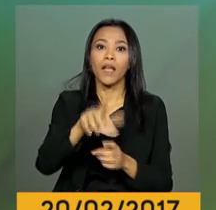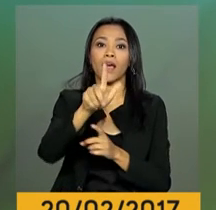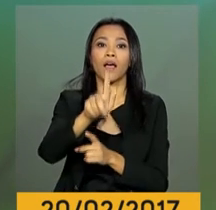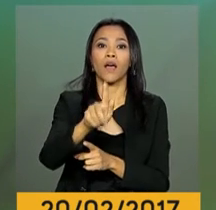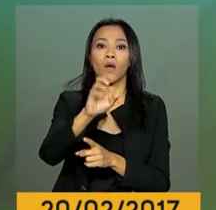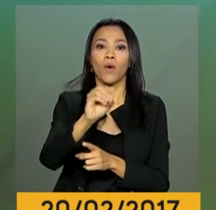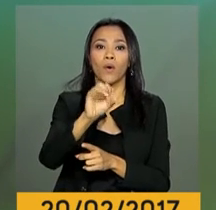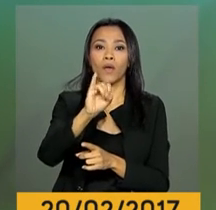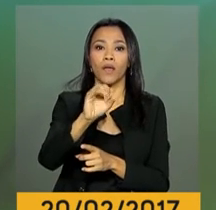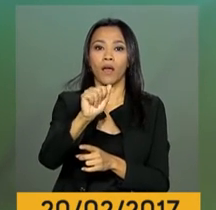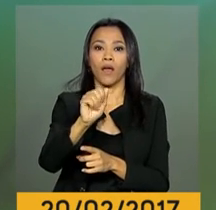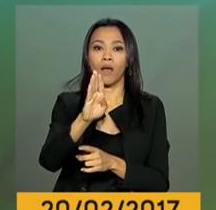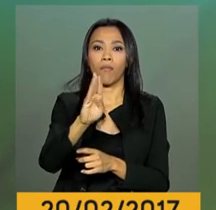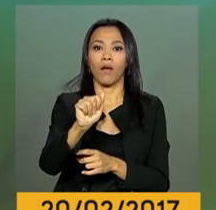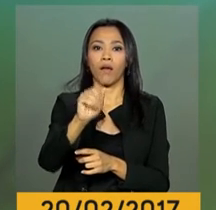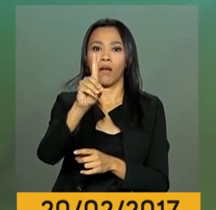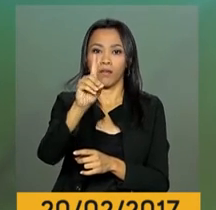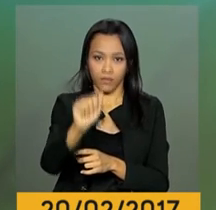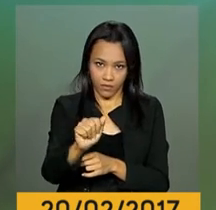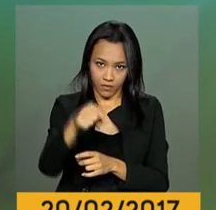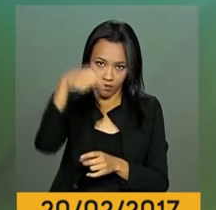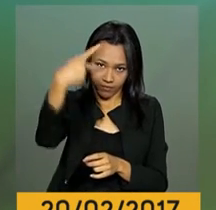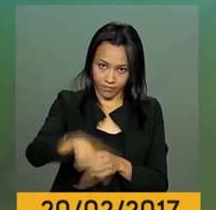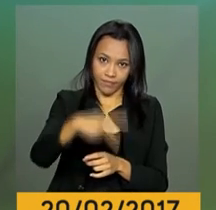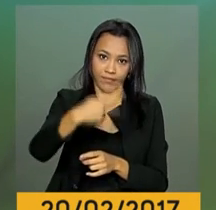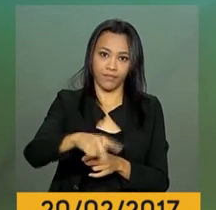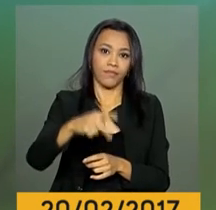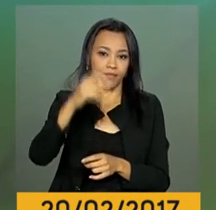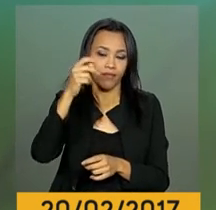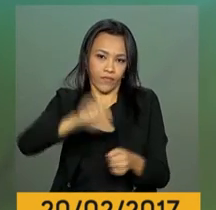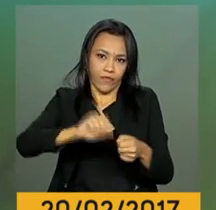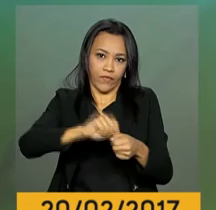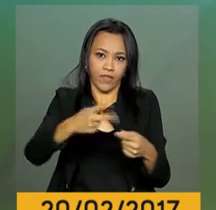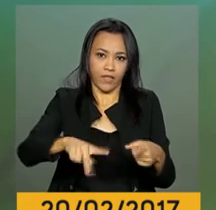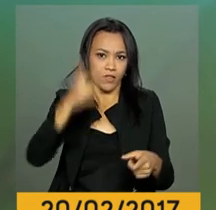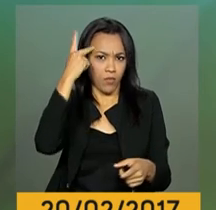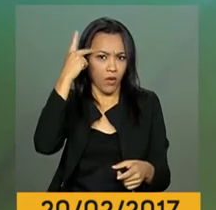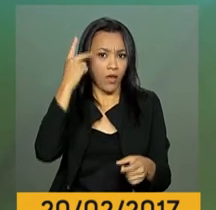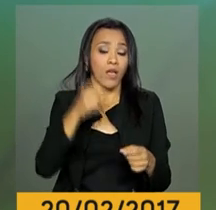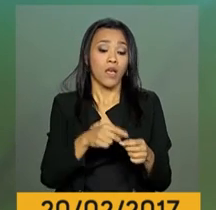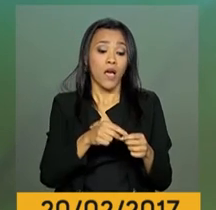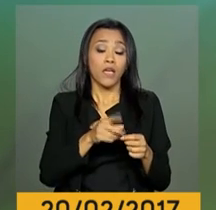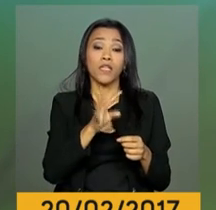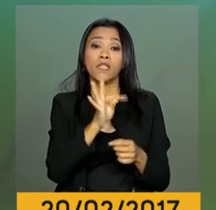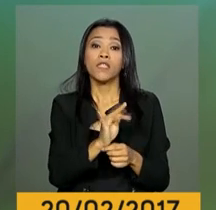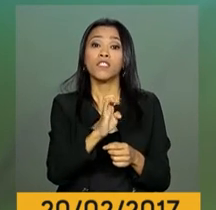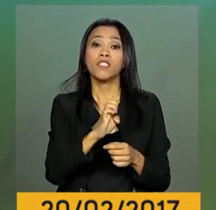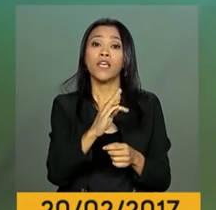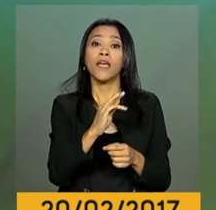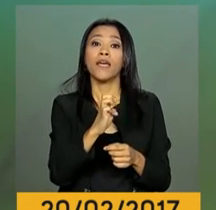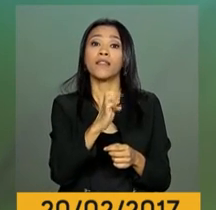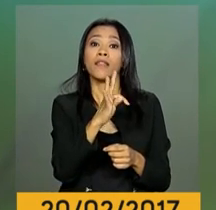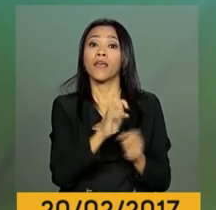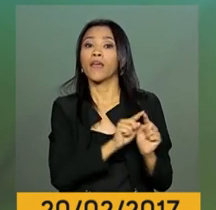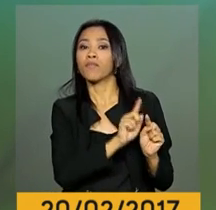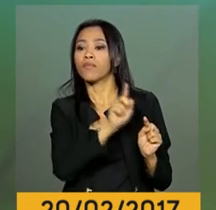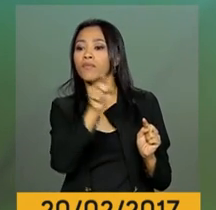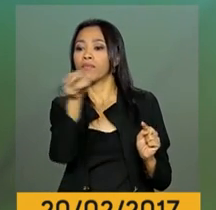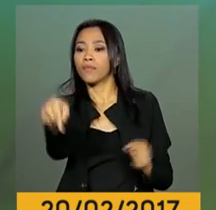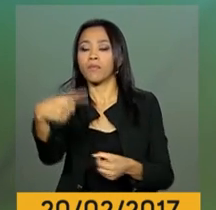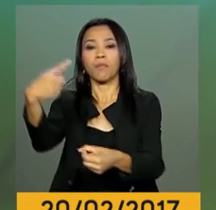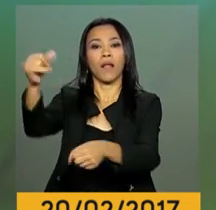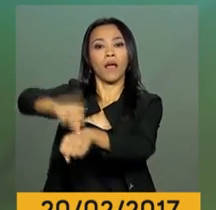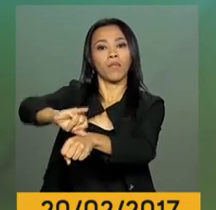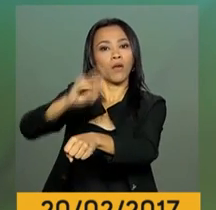Né? Ele não fez referência à goiabada de Tietê. Né? Mas eu saí de Tietê para fazer o curso clássico aqui em São Paulo. O que